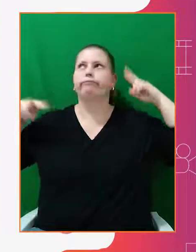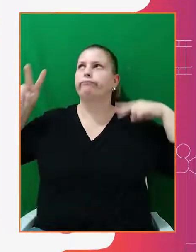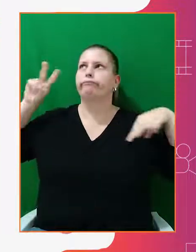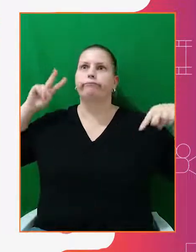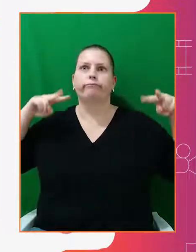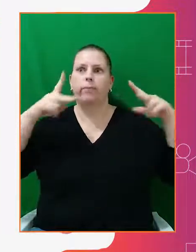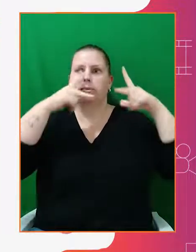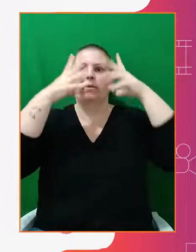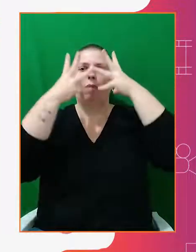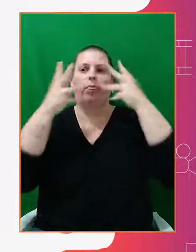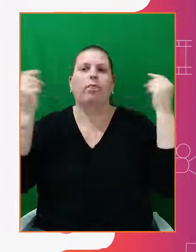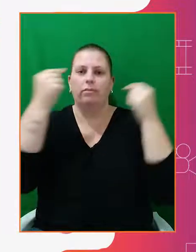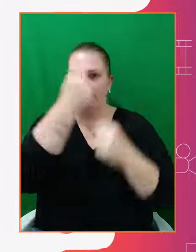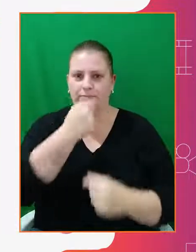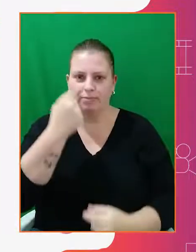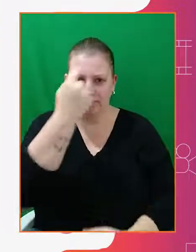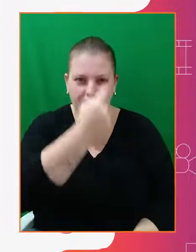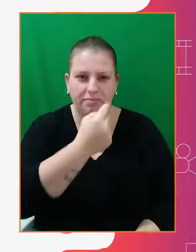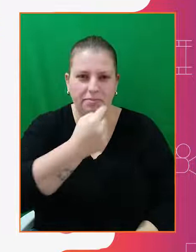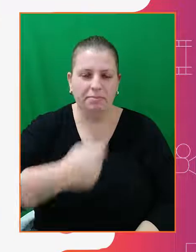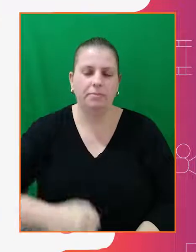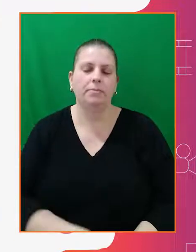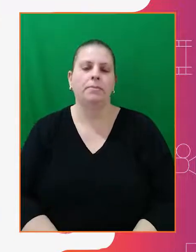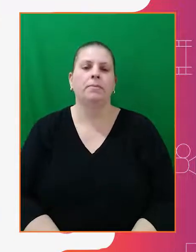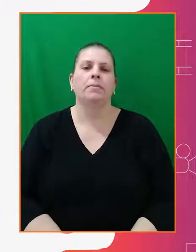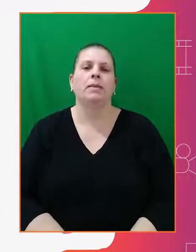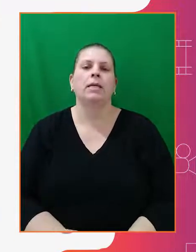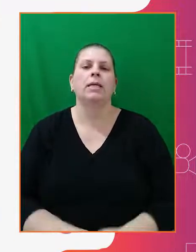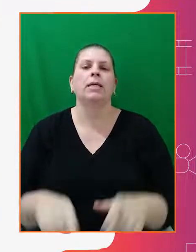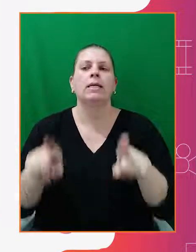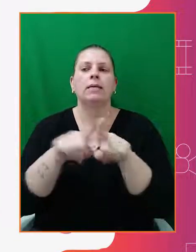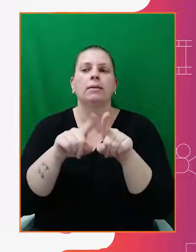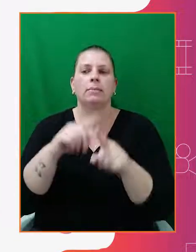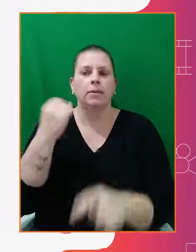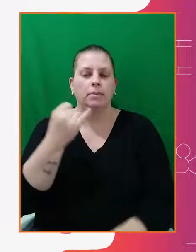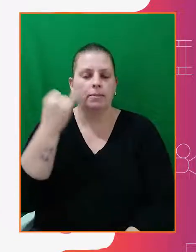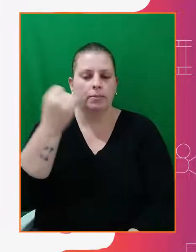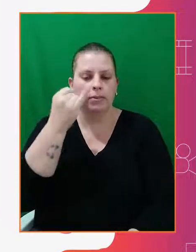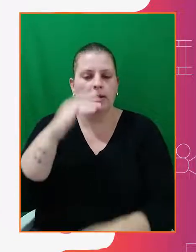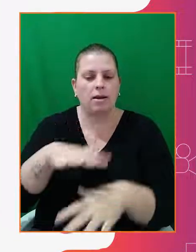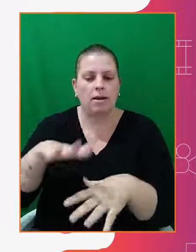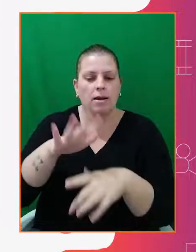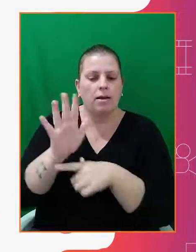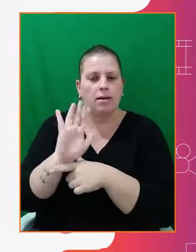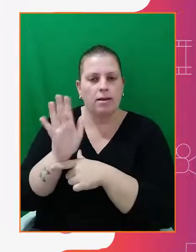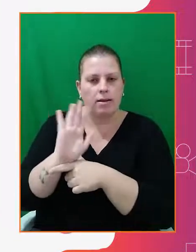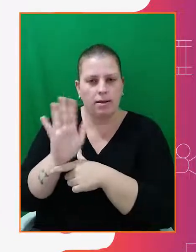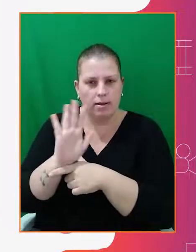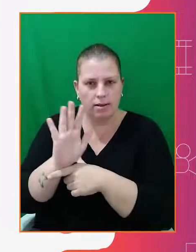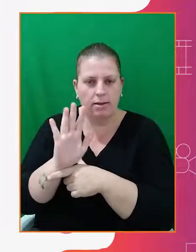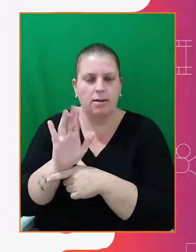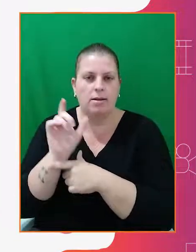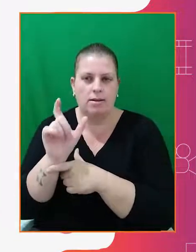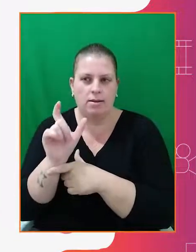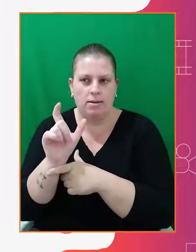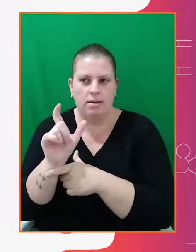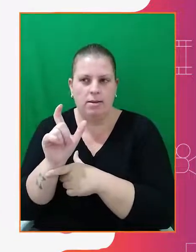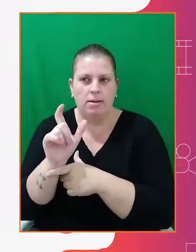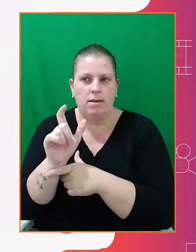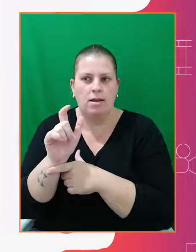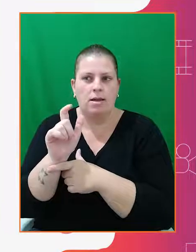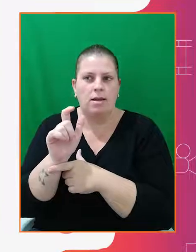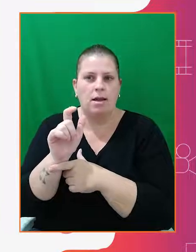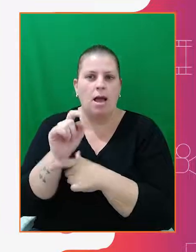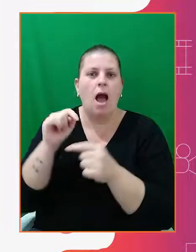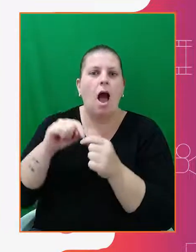porque tem outros elementos compondo a cena. Outra terminologia importante da linguagem cinematográfica para a gente tentar